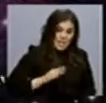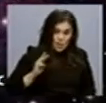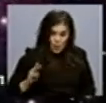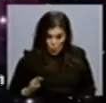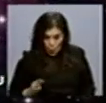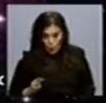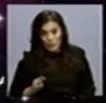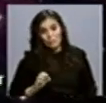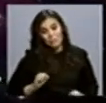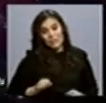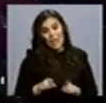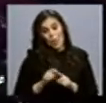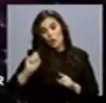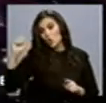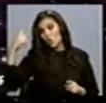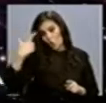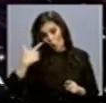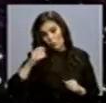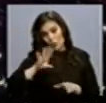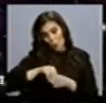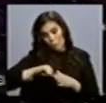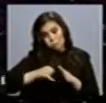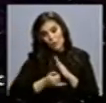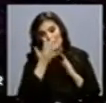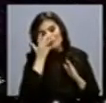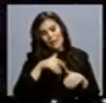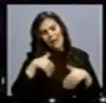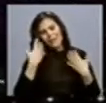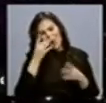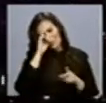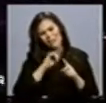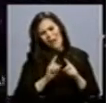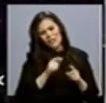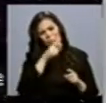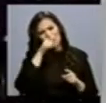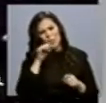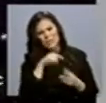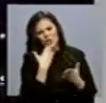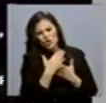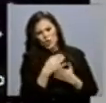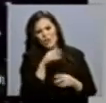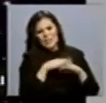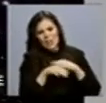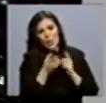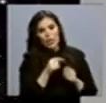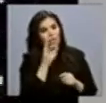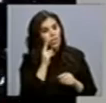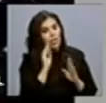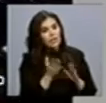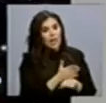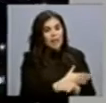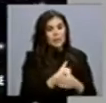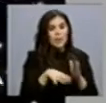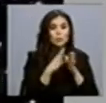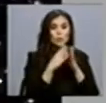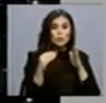massas como o nosso Sol neste buraco negro. Então, o que é que eles fizeram? Eles, utilizando observações feitas, mas também modelos